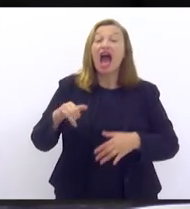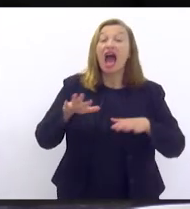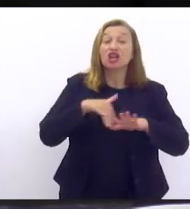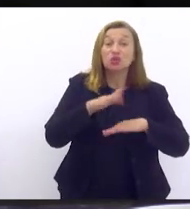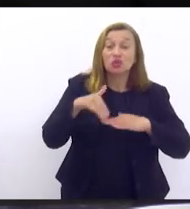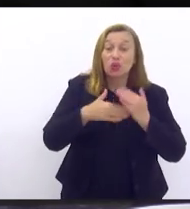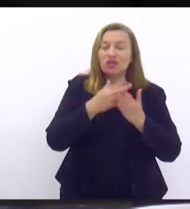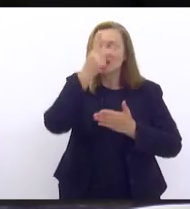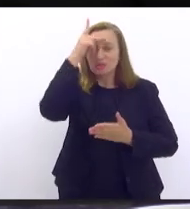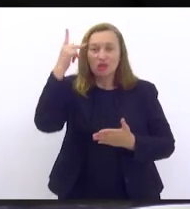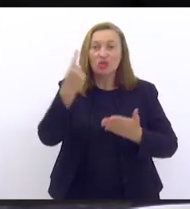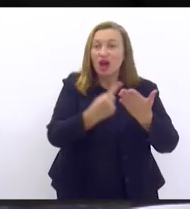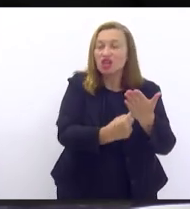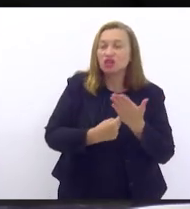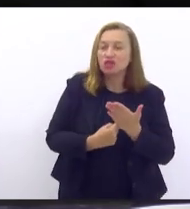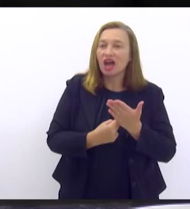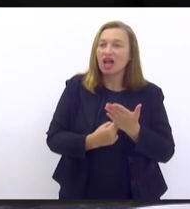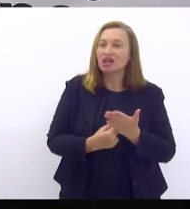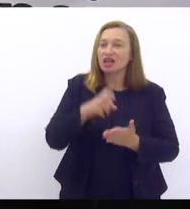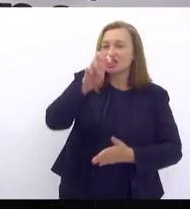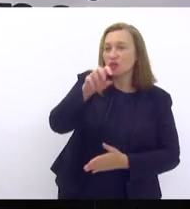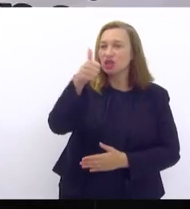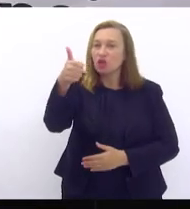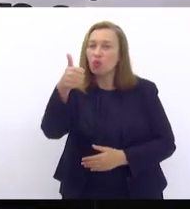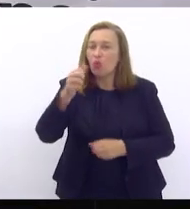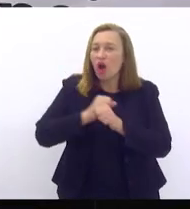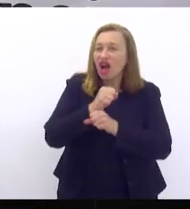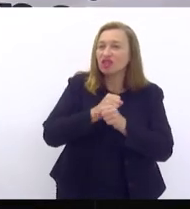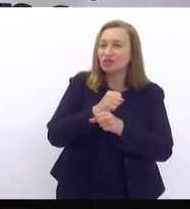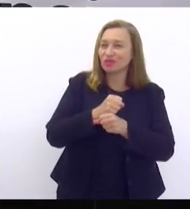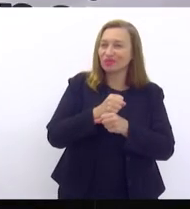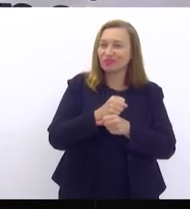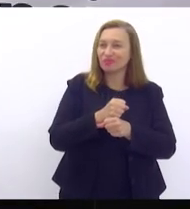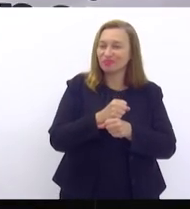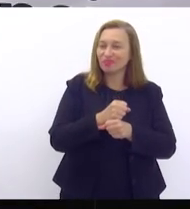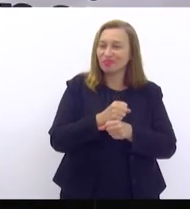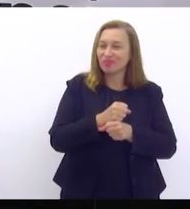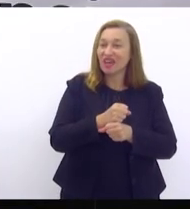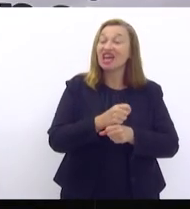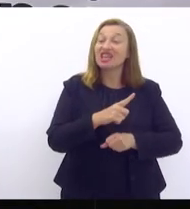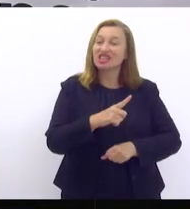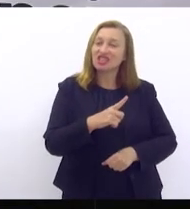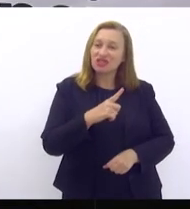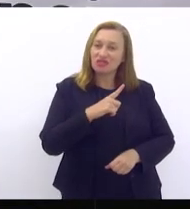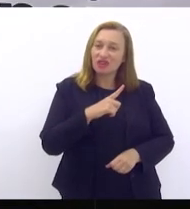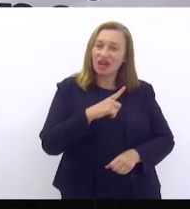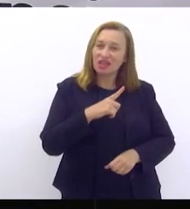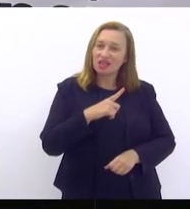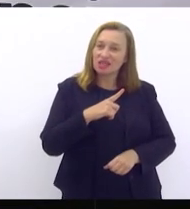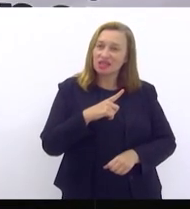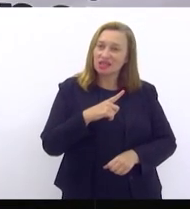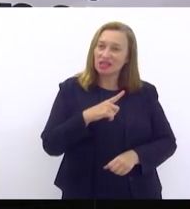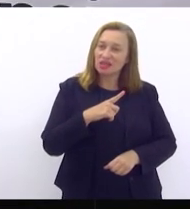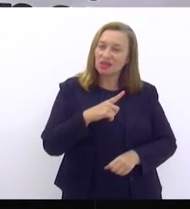fazer com que esses 51 anos tivessem um propósito para esta comenda. E por quê?